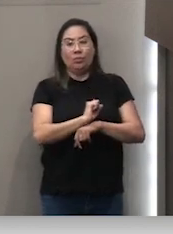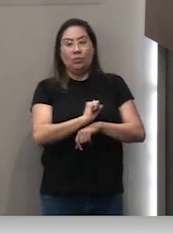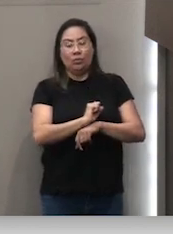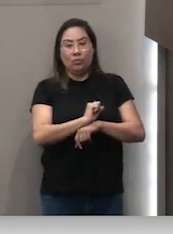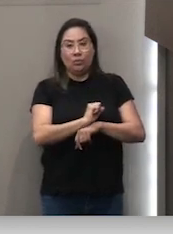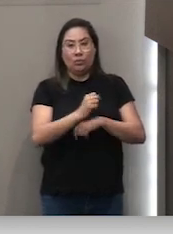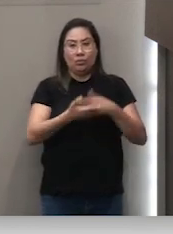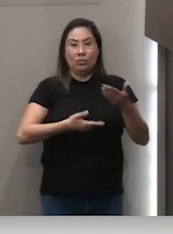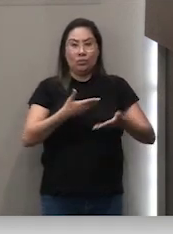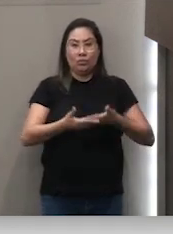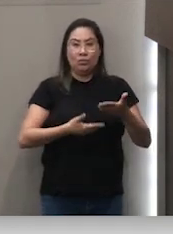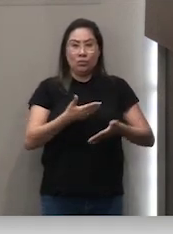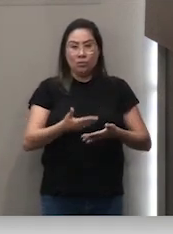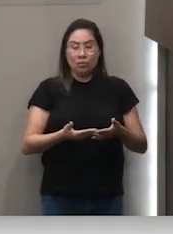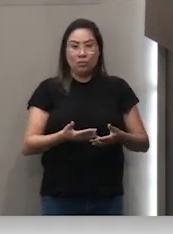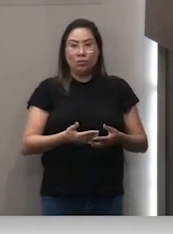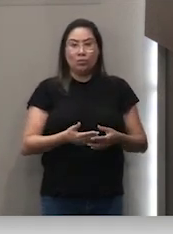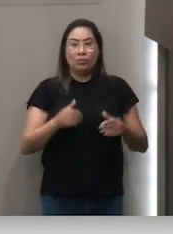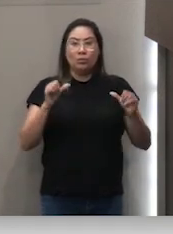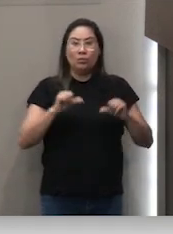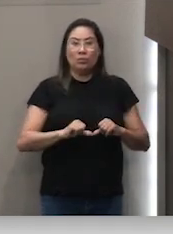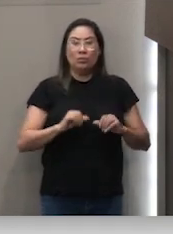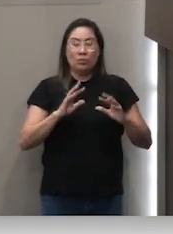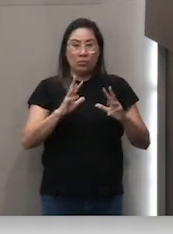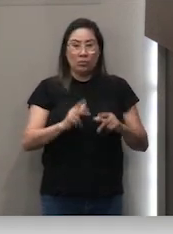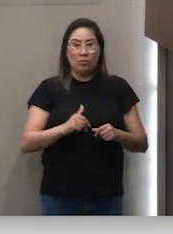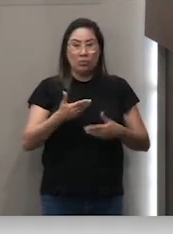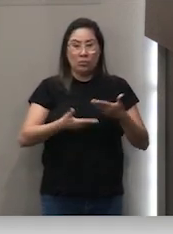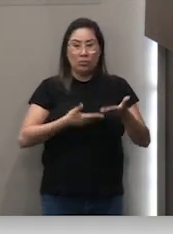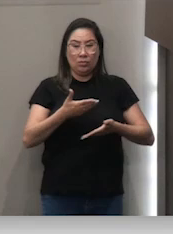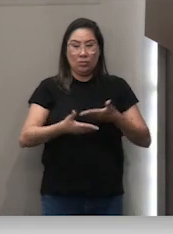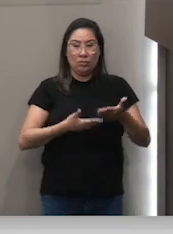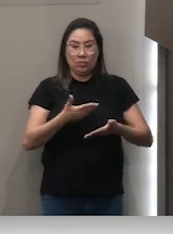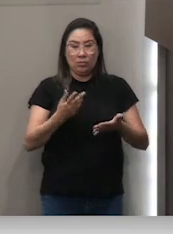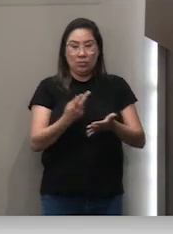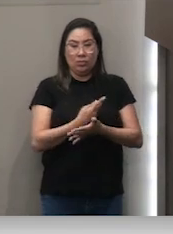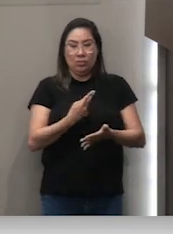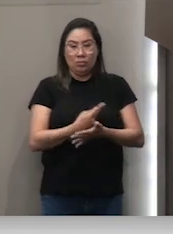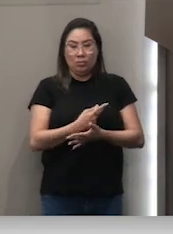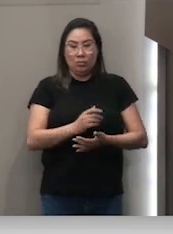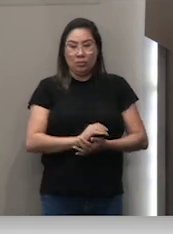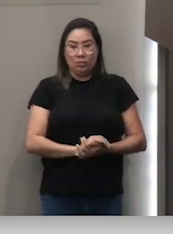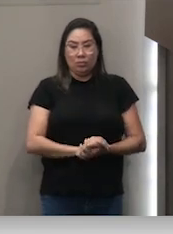e o pior de tudo, minha gente, ser atendido com um diagnóstico errado.